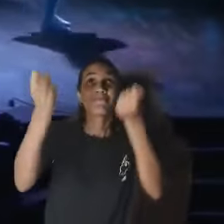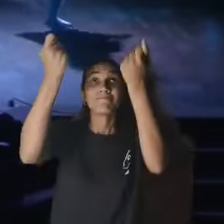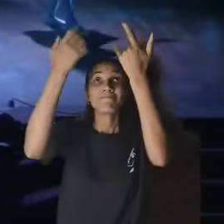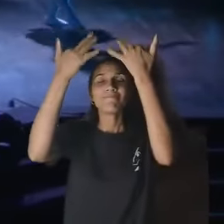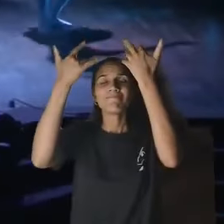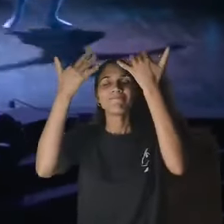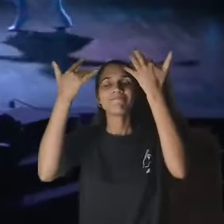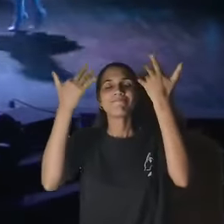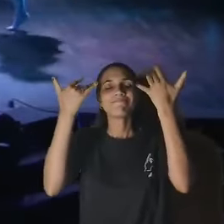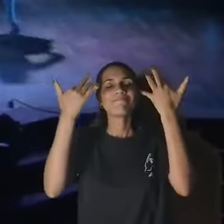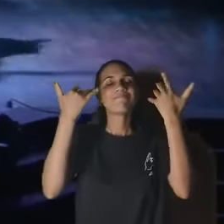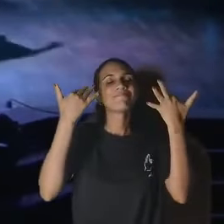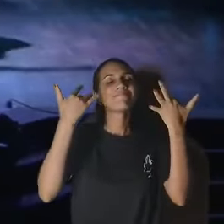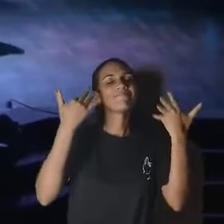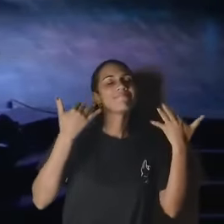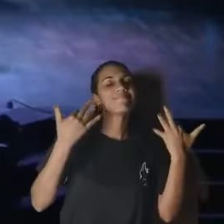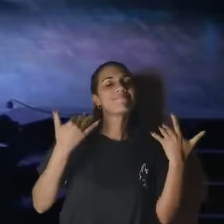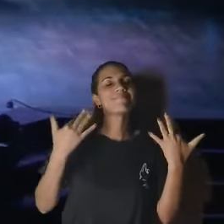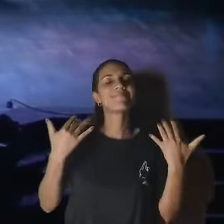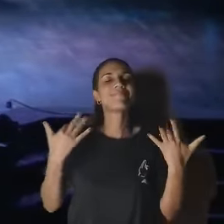esse lugar.